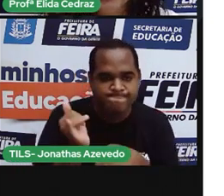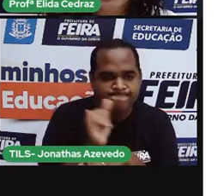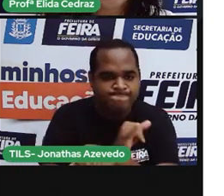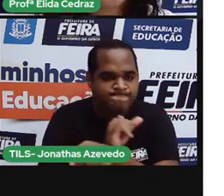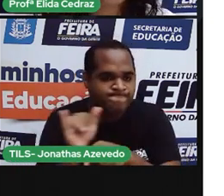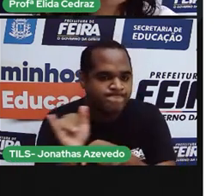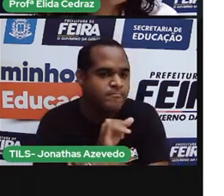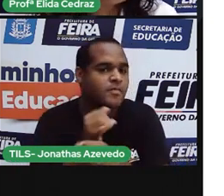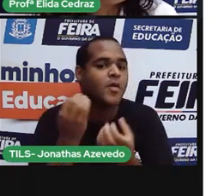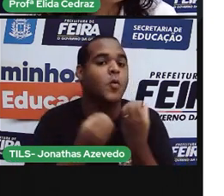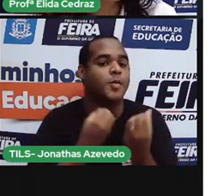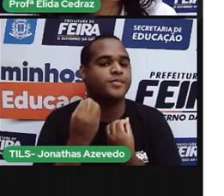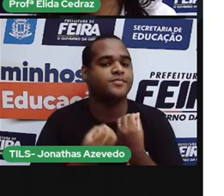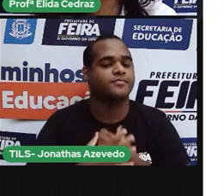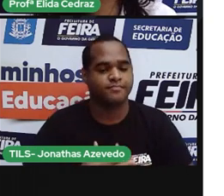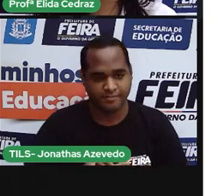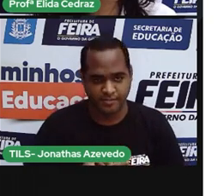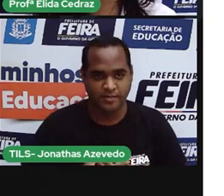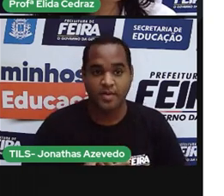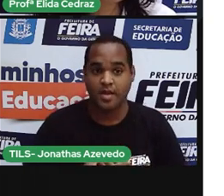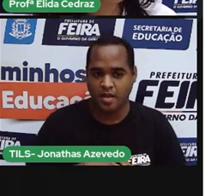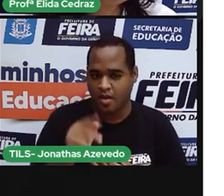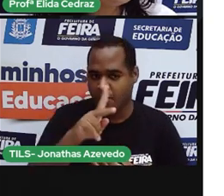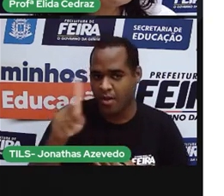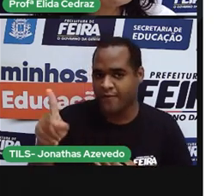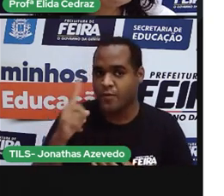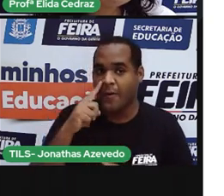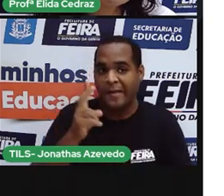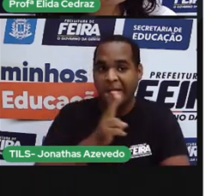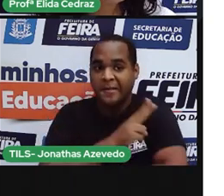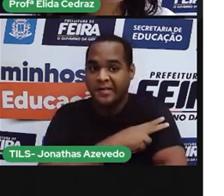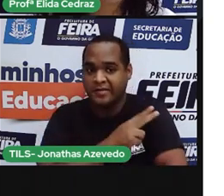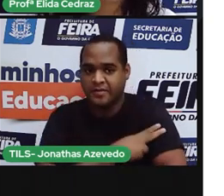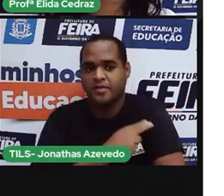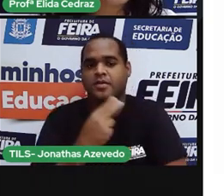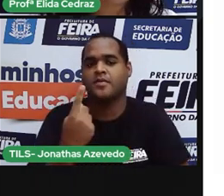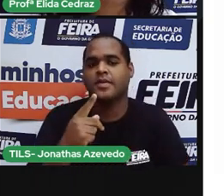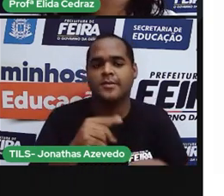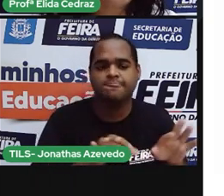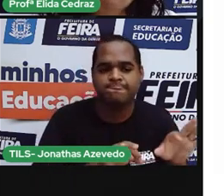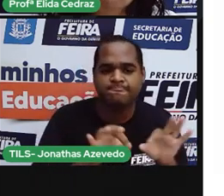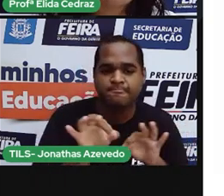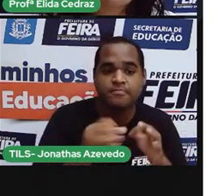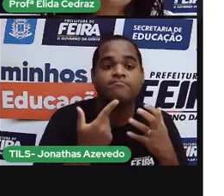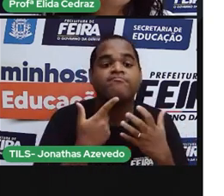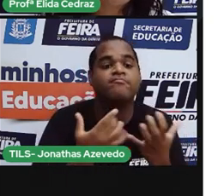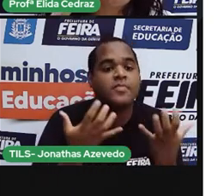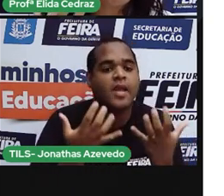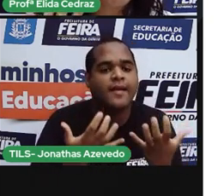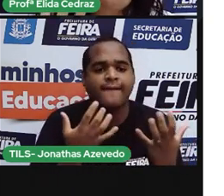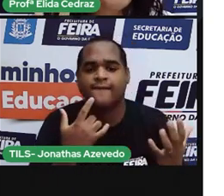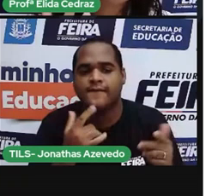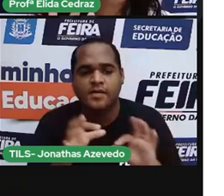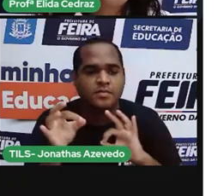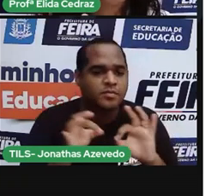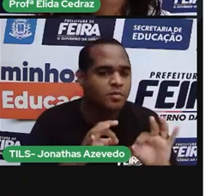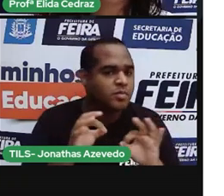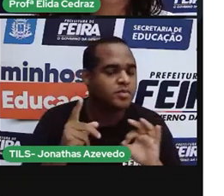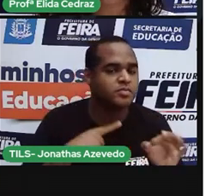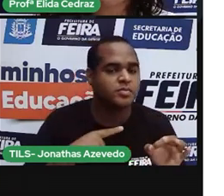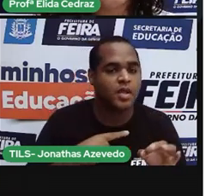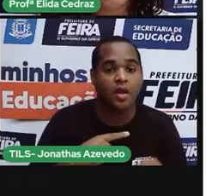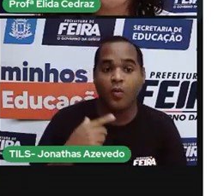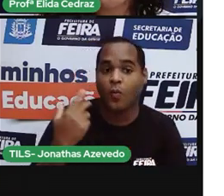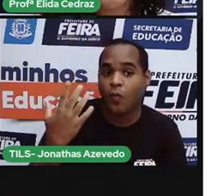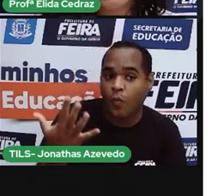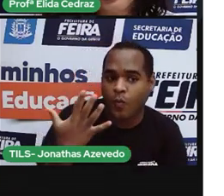o seguinte. O professor do segundo ano quer montar grupos com 4